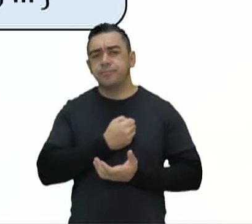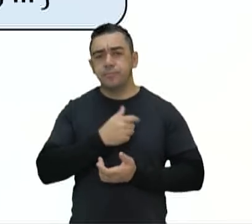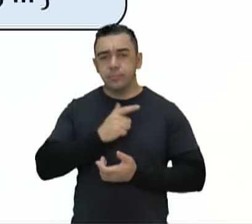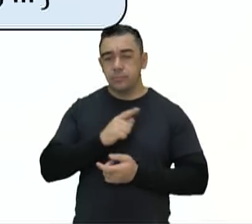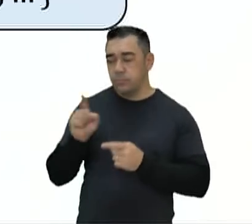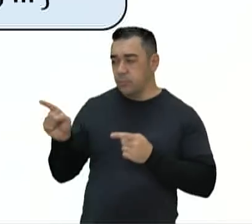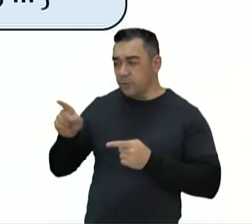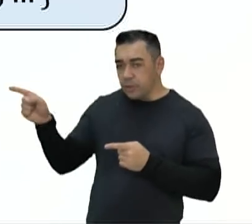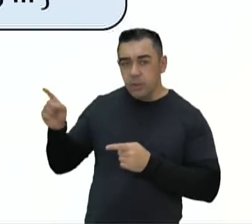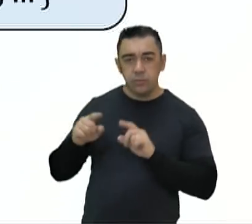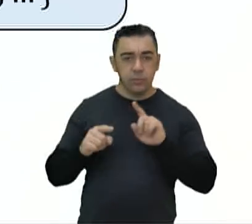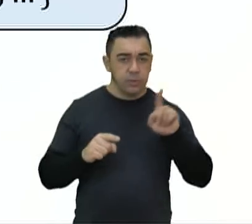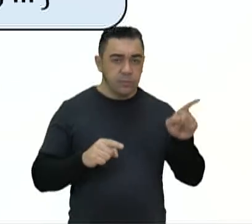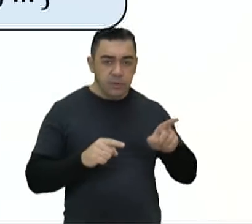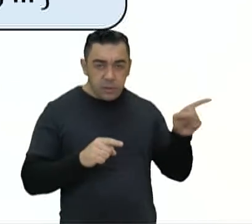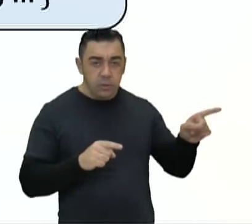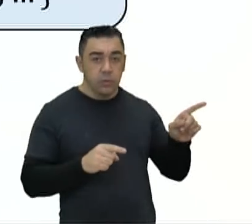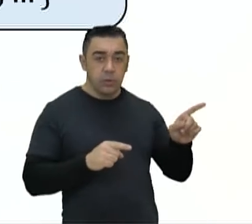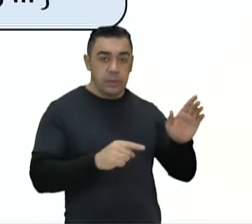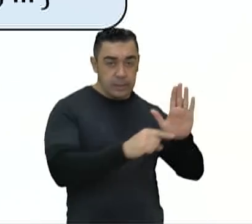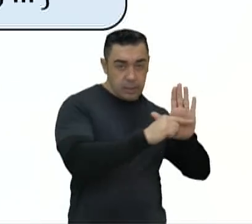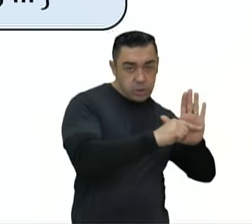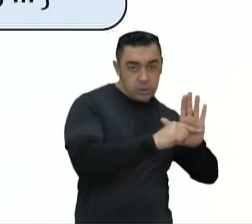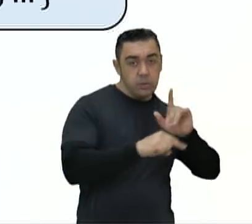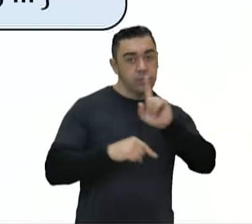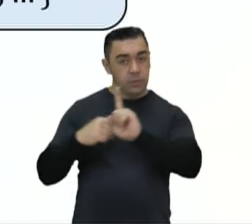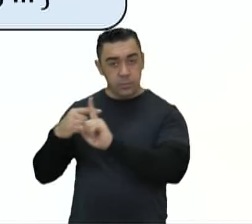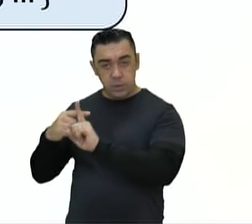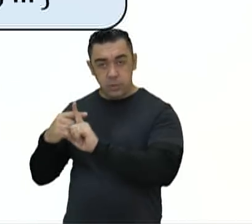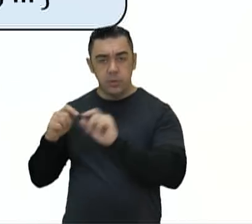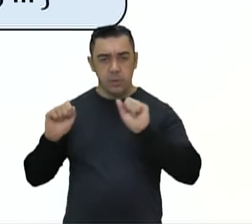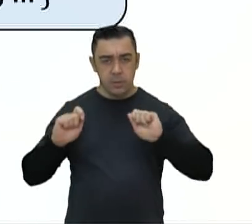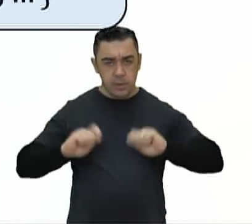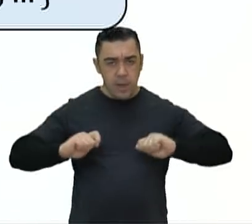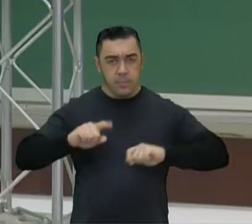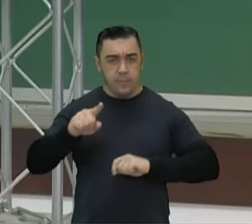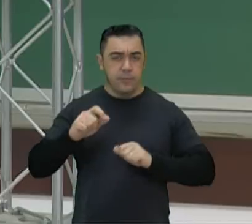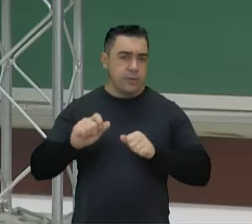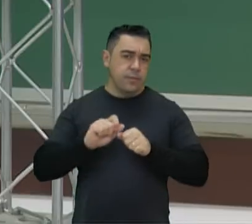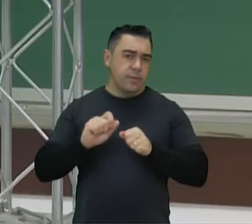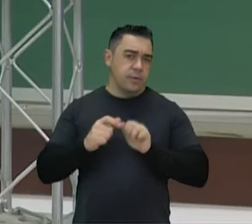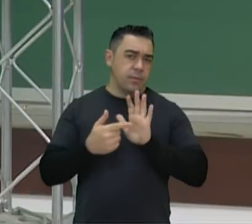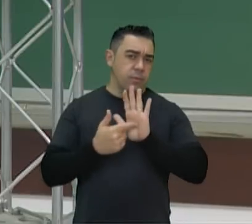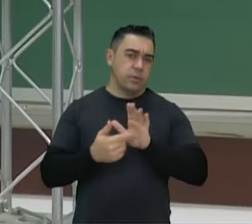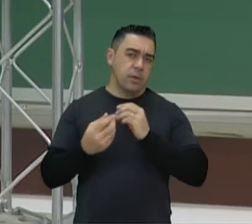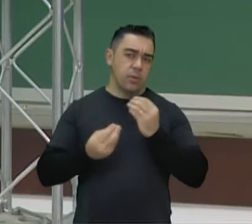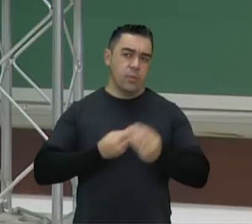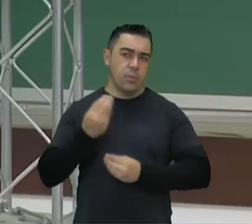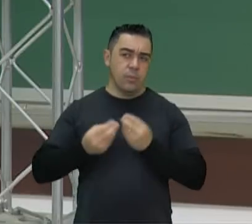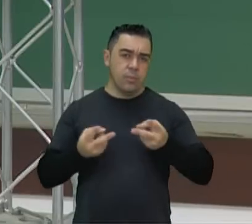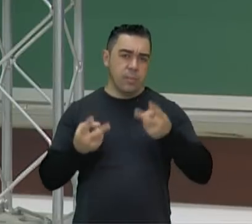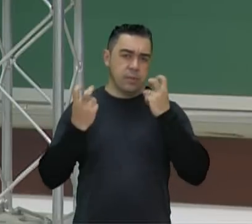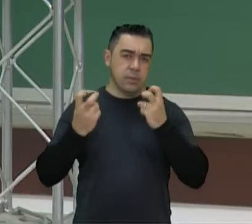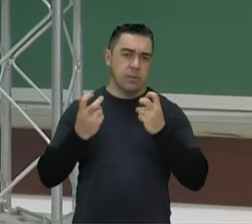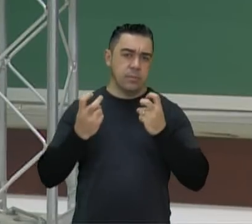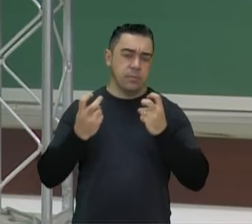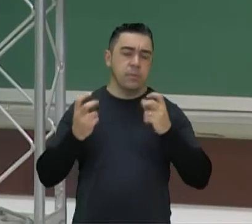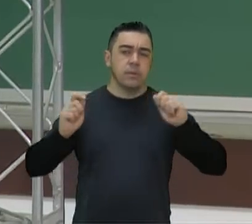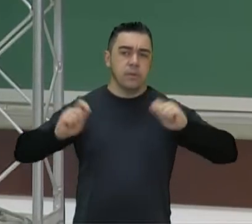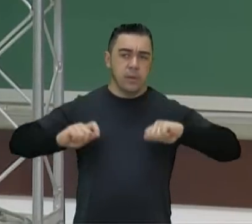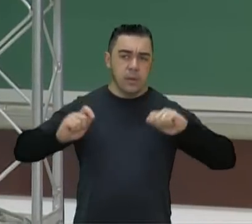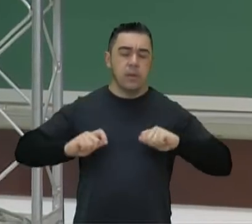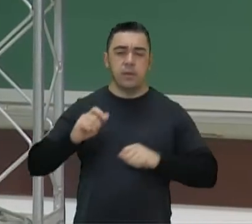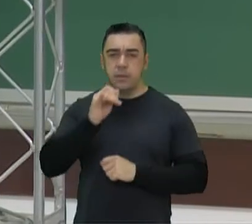e pode ser representado da seguinte maneira. Perceba, você pode representar ele com